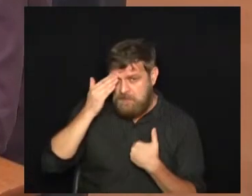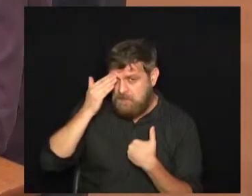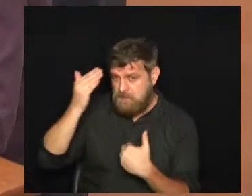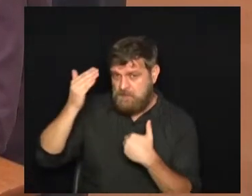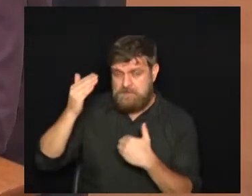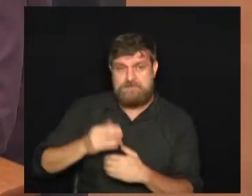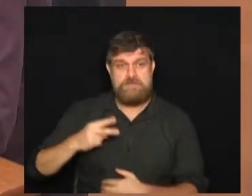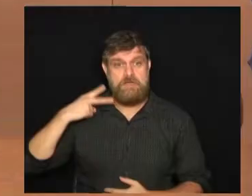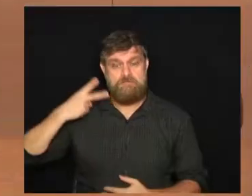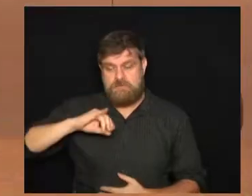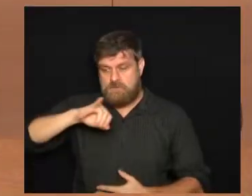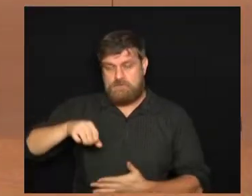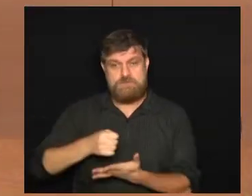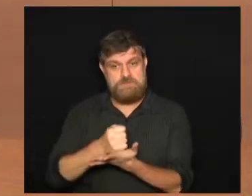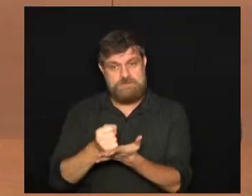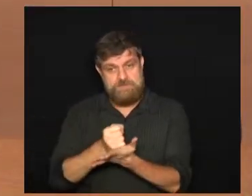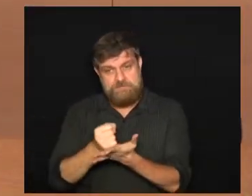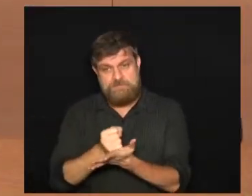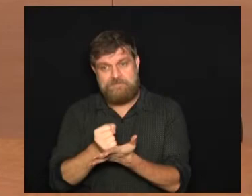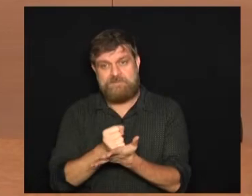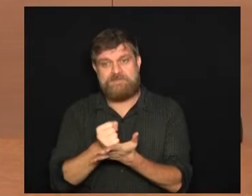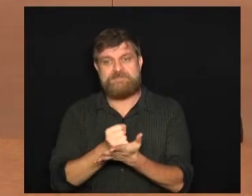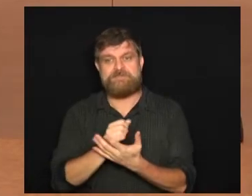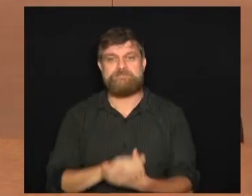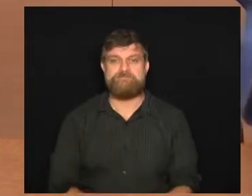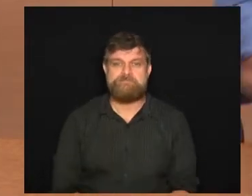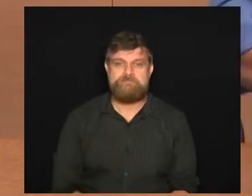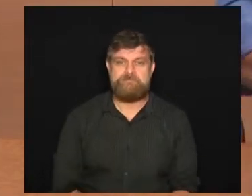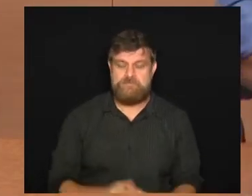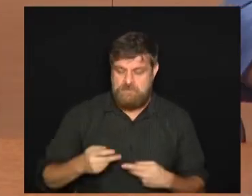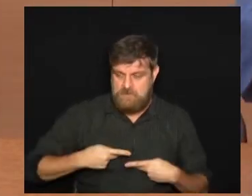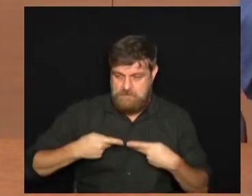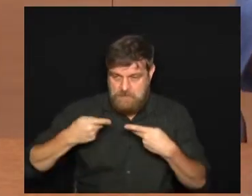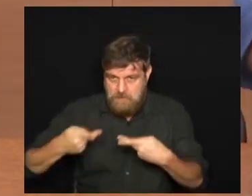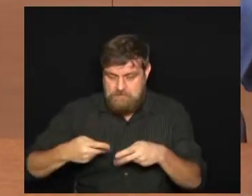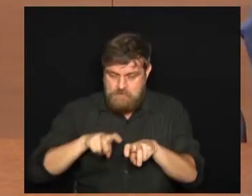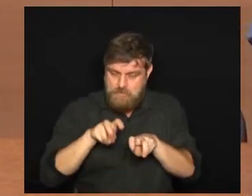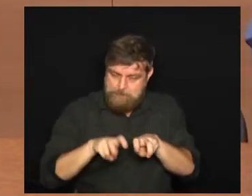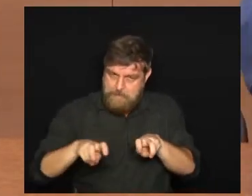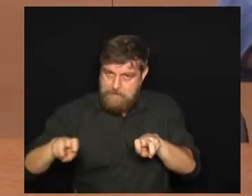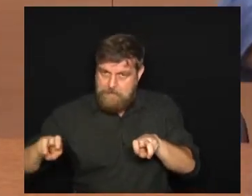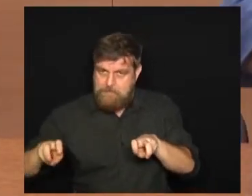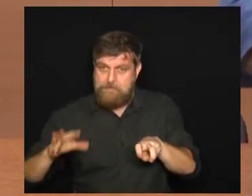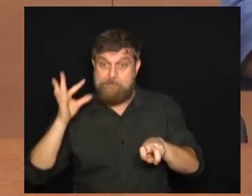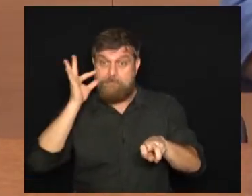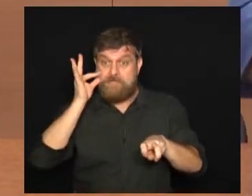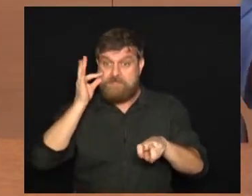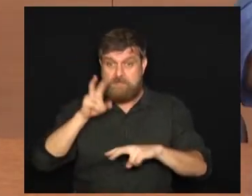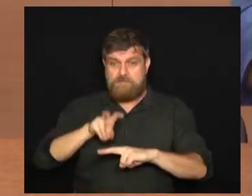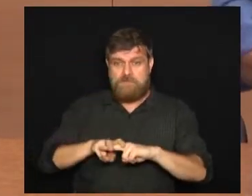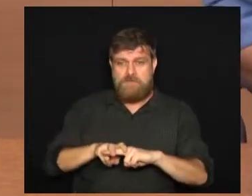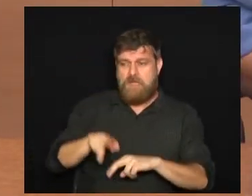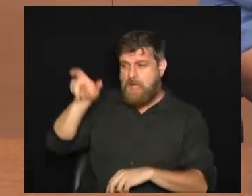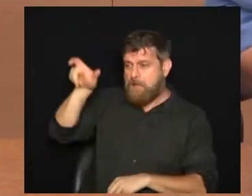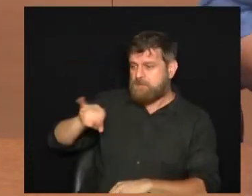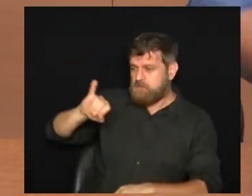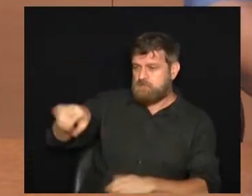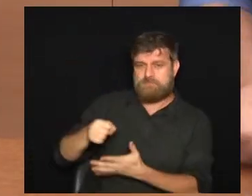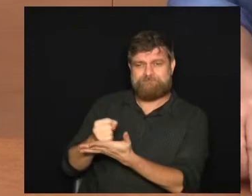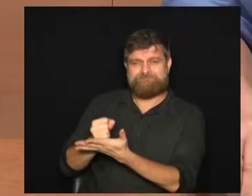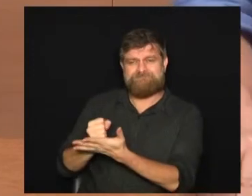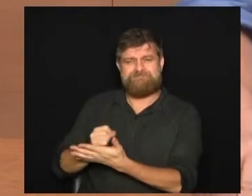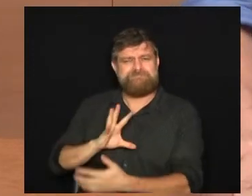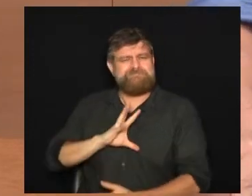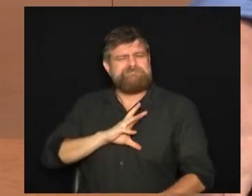nobre vereador Jorge da Farmácia, que tem me convidado para participar dessa mesa. O Jorge é uma pessoa que eu aprendi a